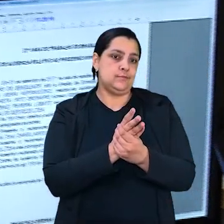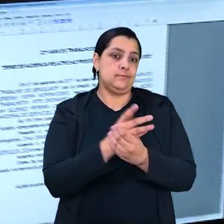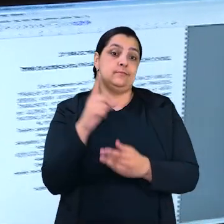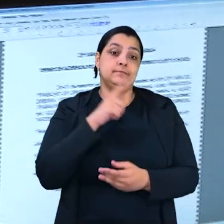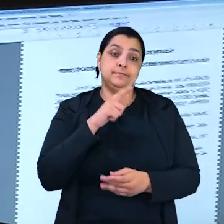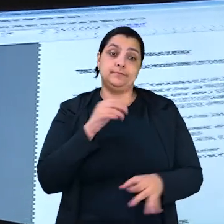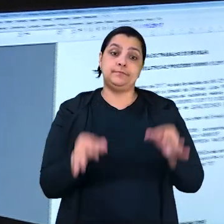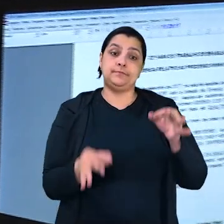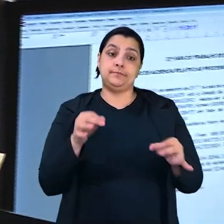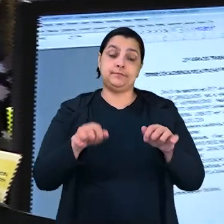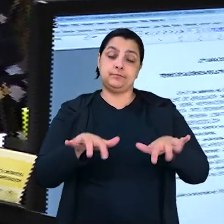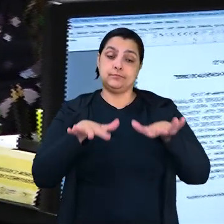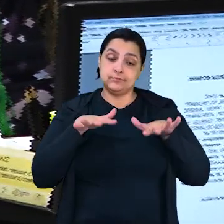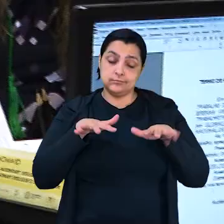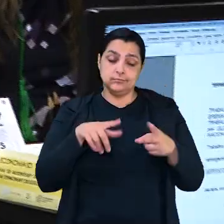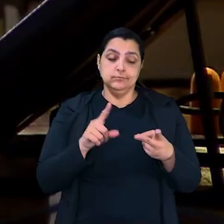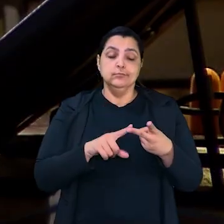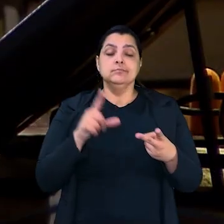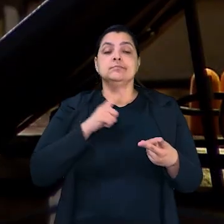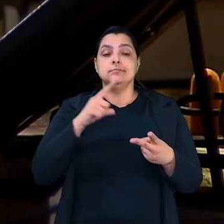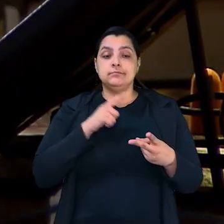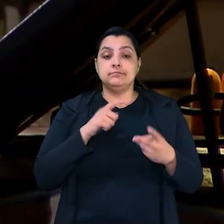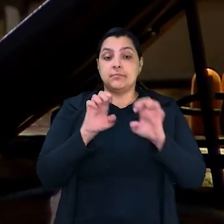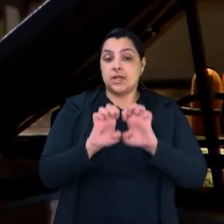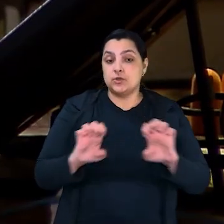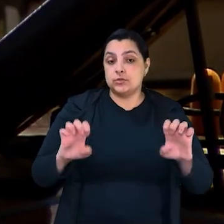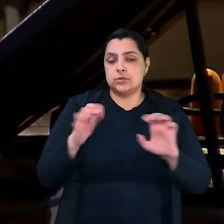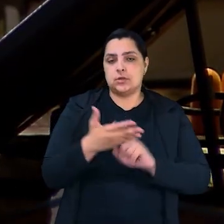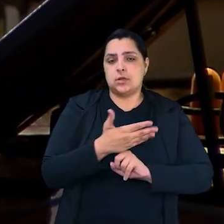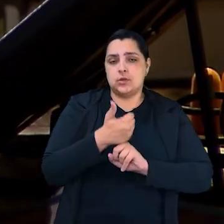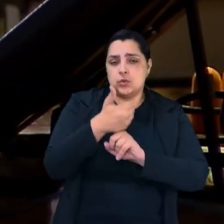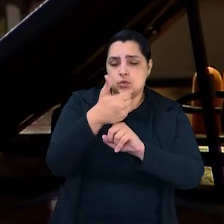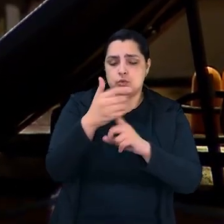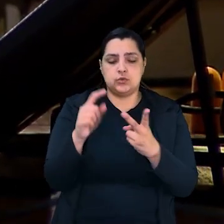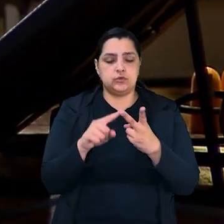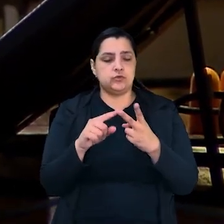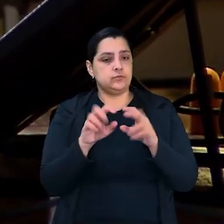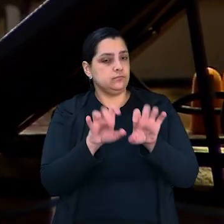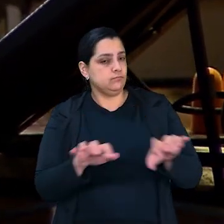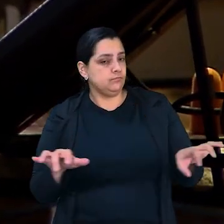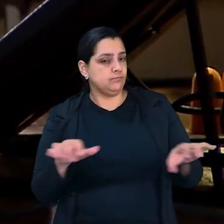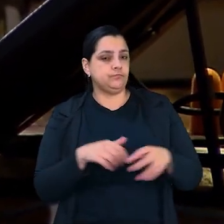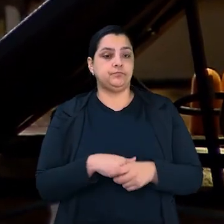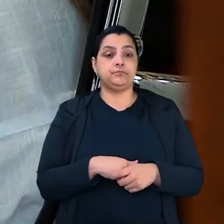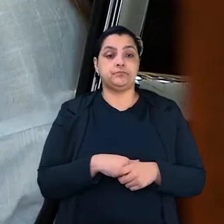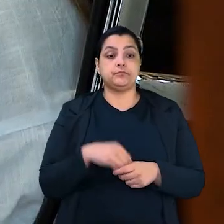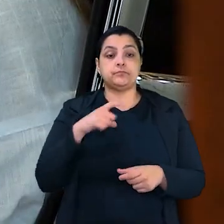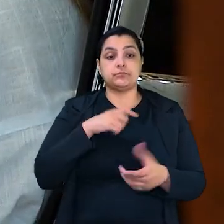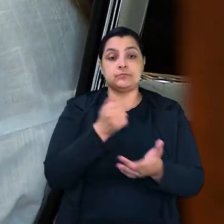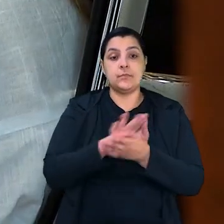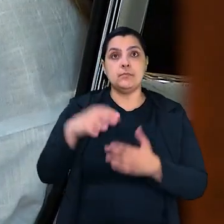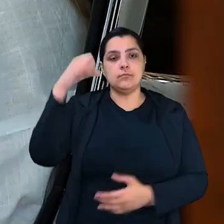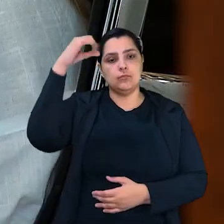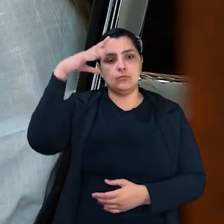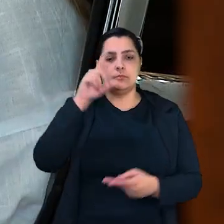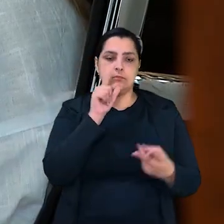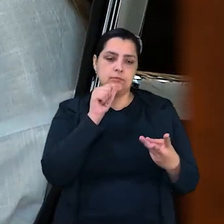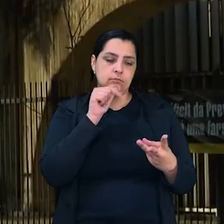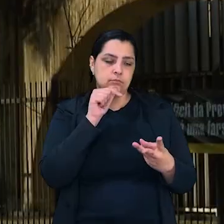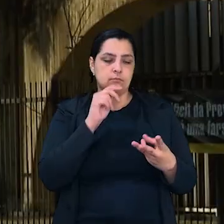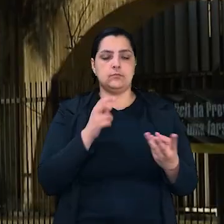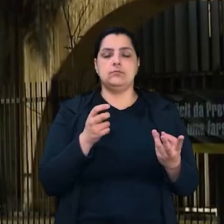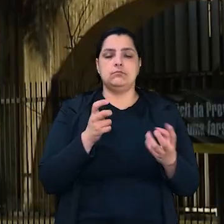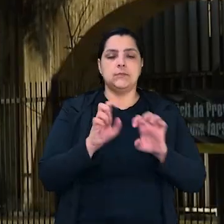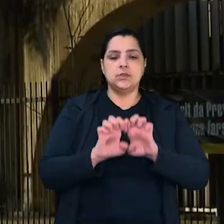processo. Você tem uma audiência, você tem toda uma estrutura de tecnologia, de informática, você tem gastos com